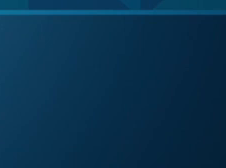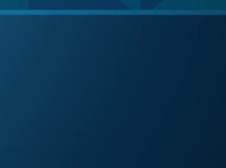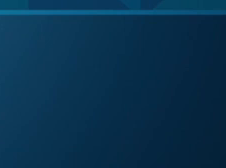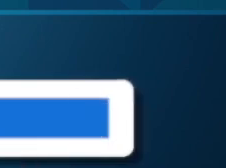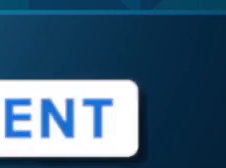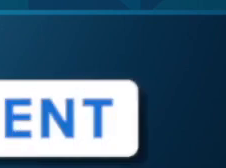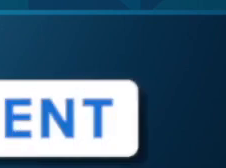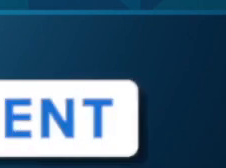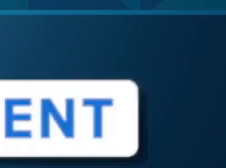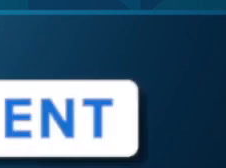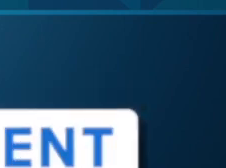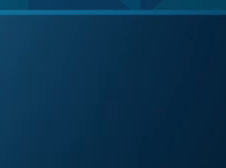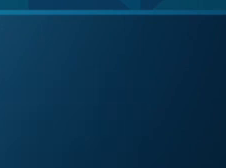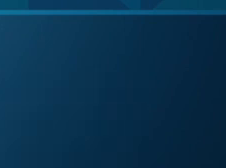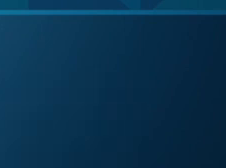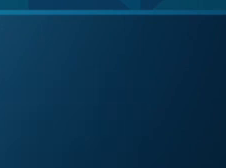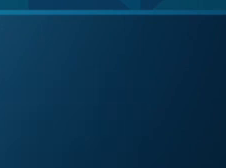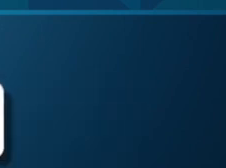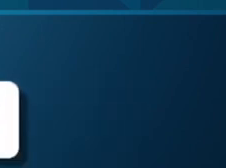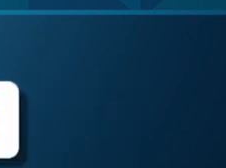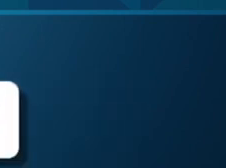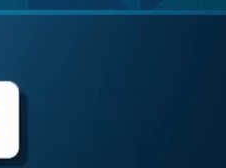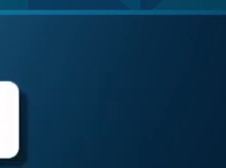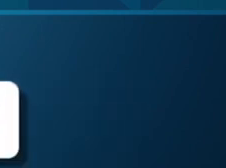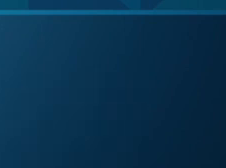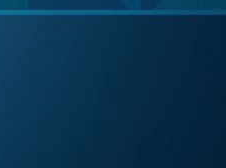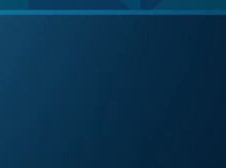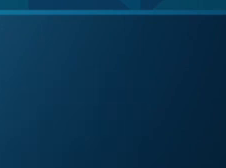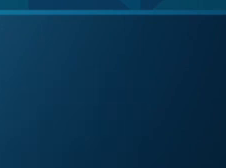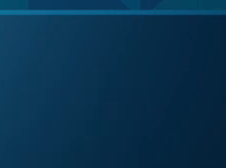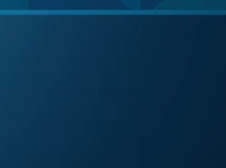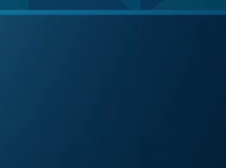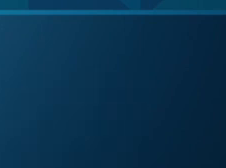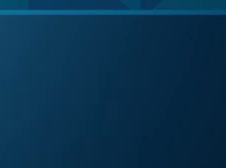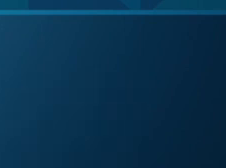notificação. Fo comentário no fahetutang ba media social Siraseluk.